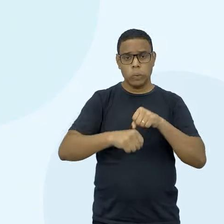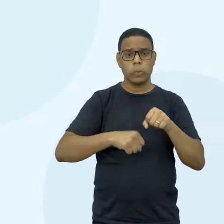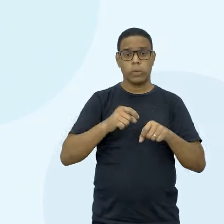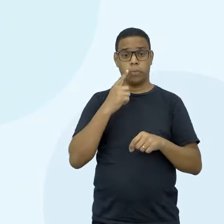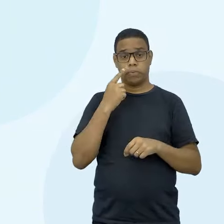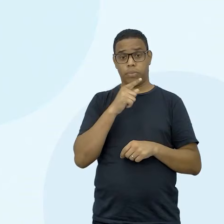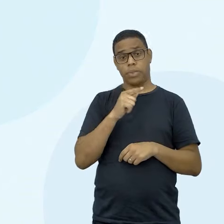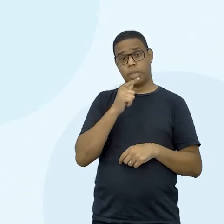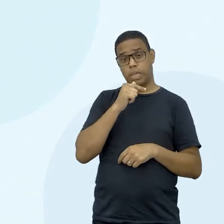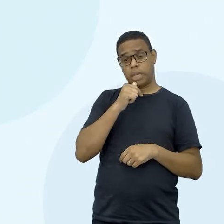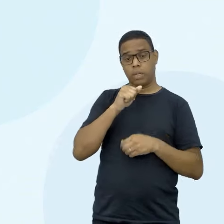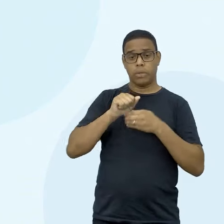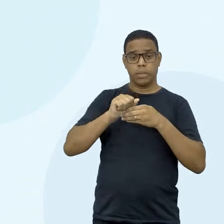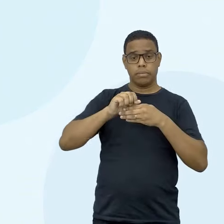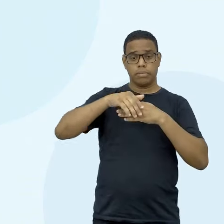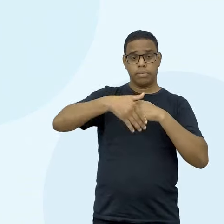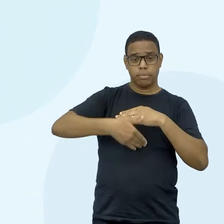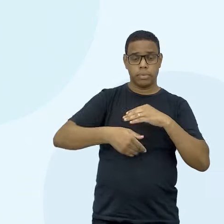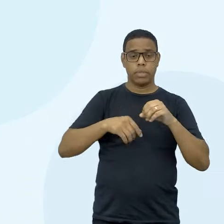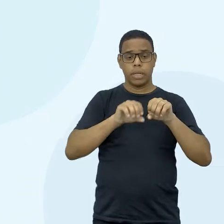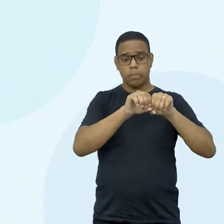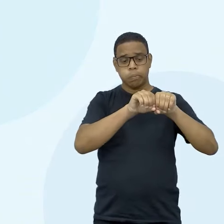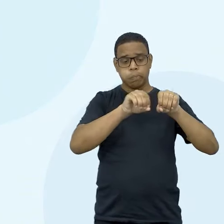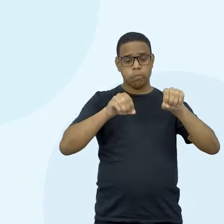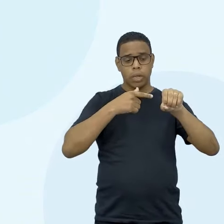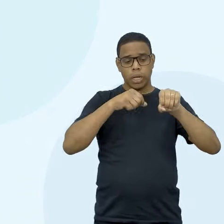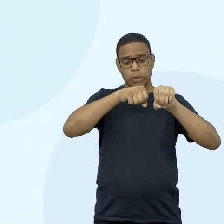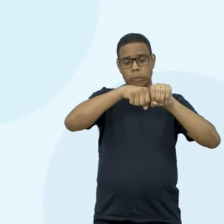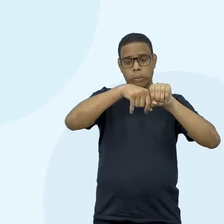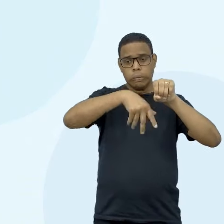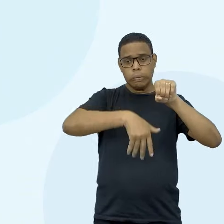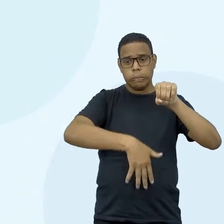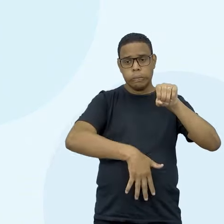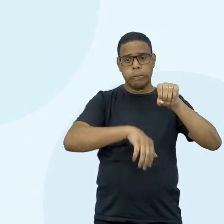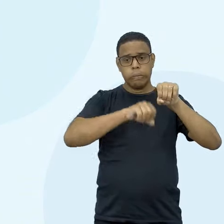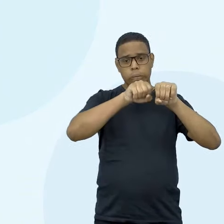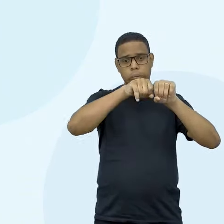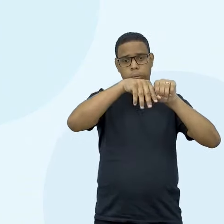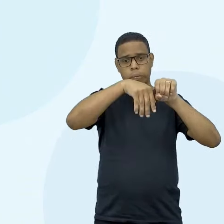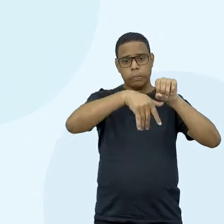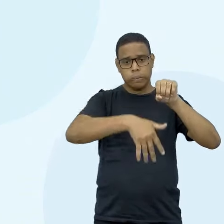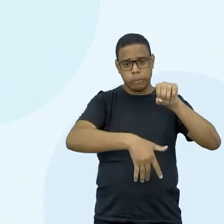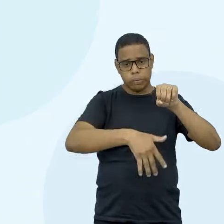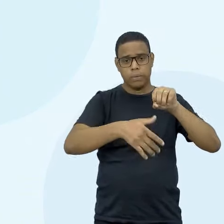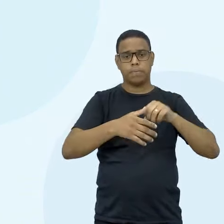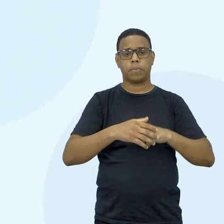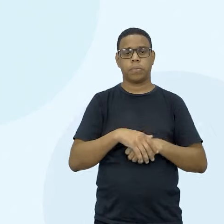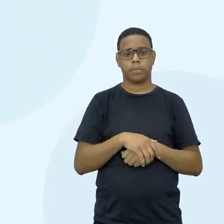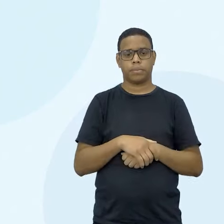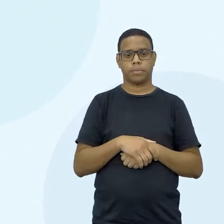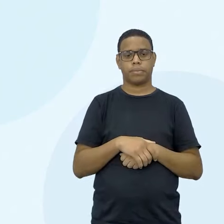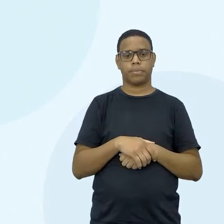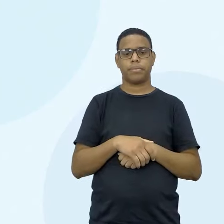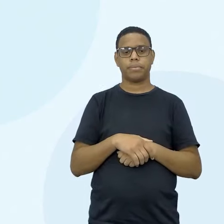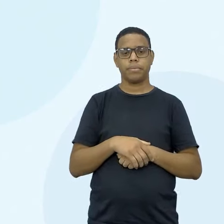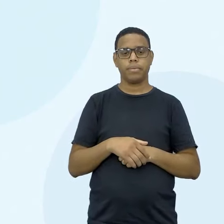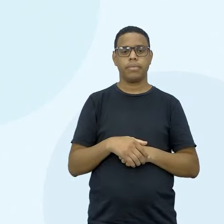aqui, como é uma queda d'água que está a uma certa altura,